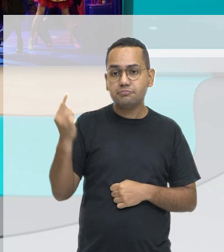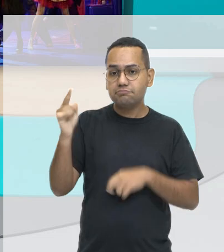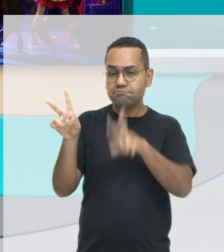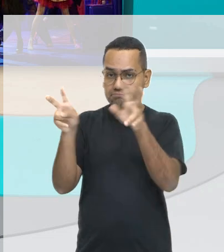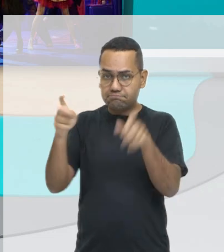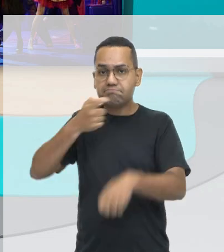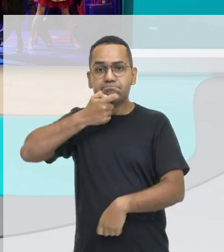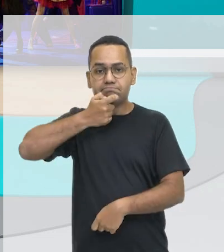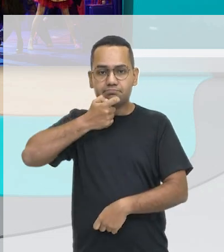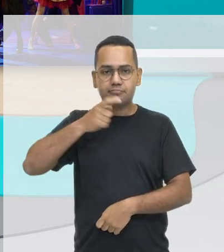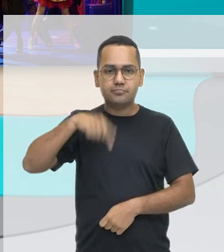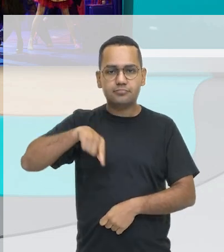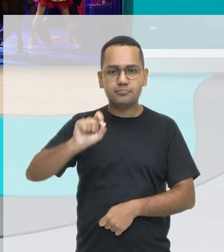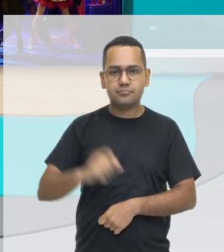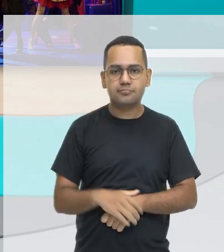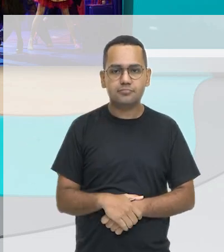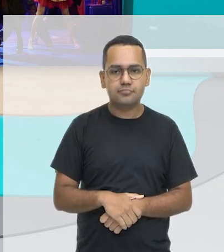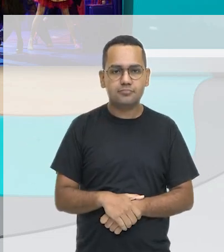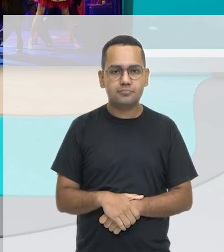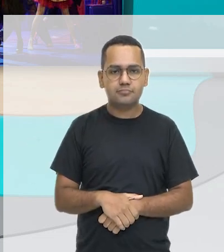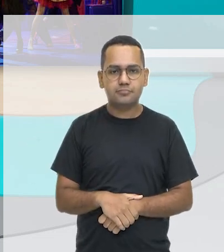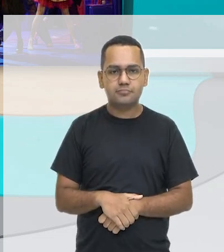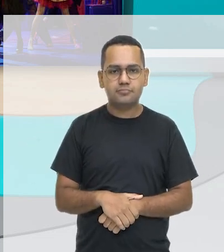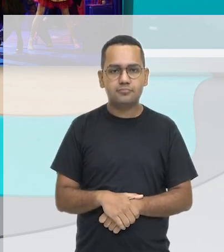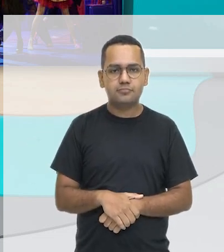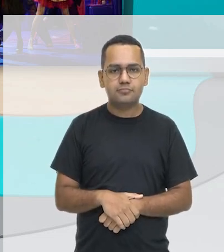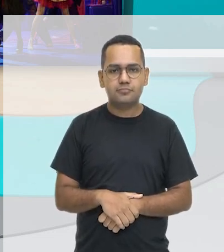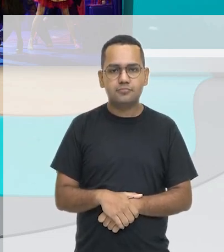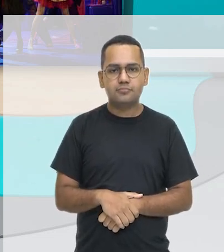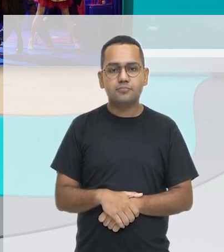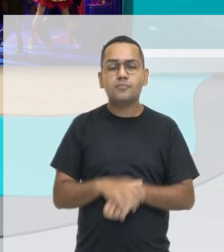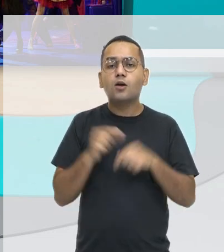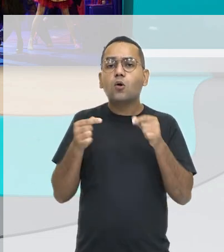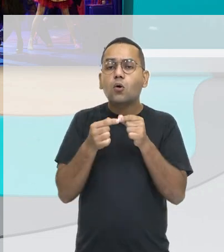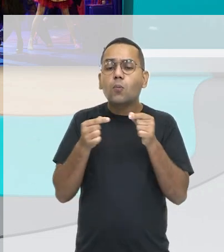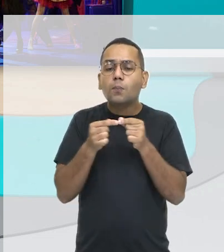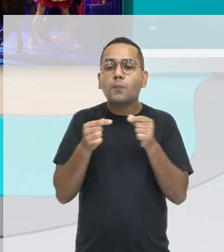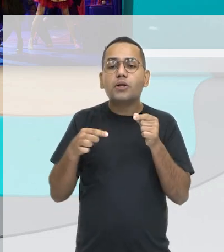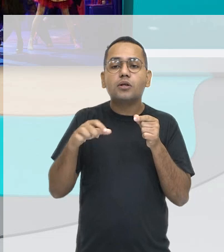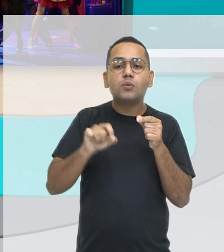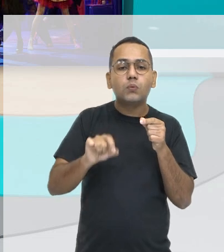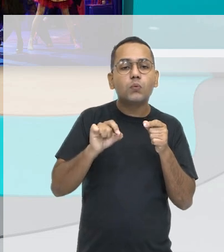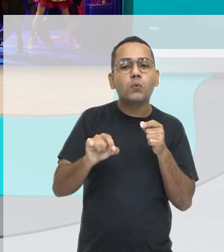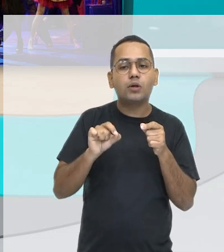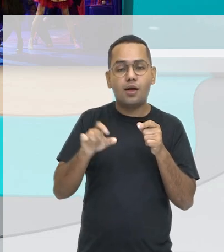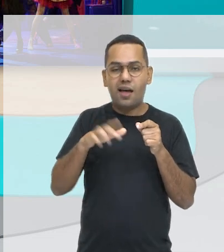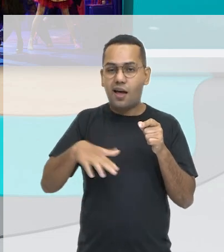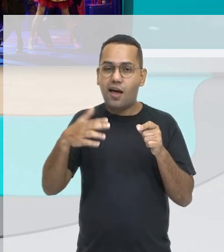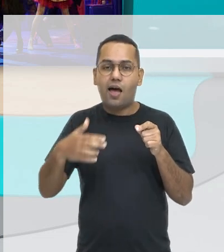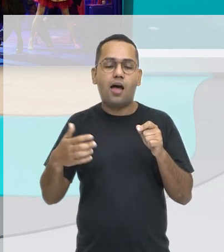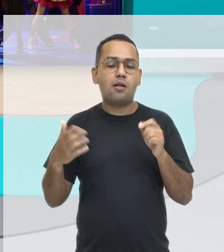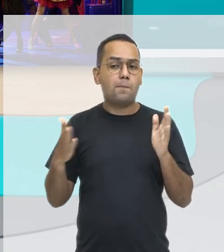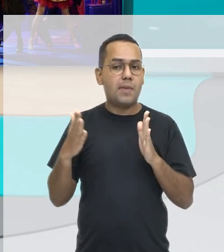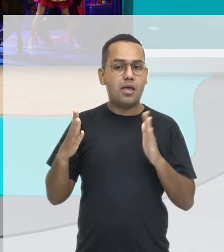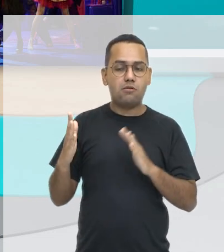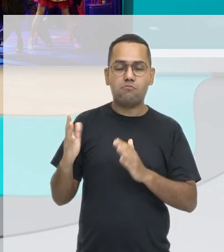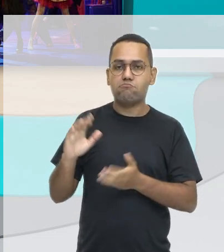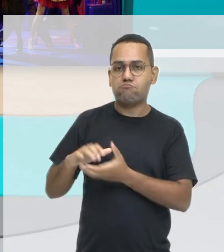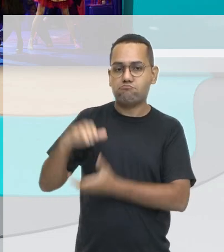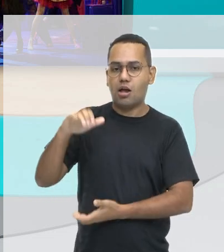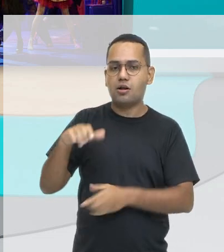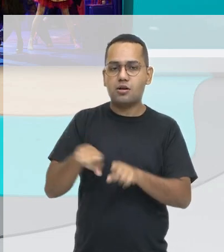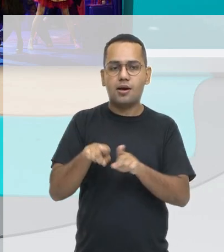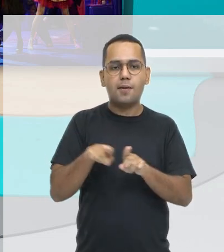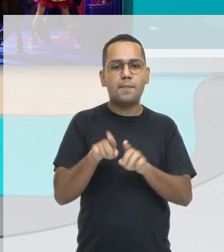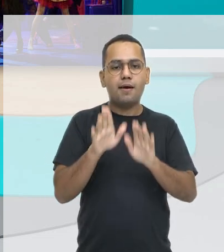um espetáculo de teatro musical para adultos e criança, com músicas,